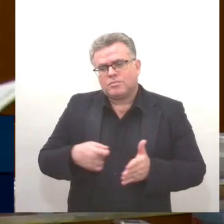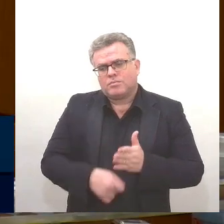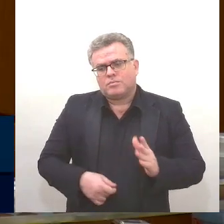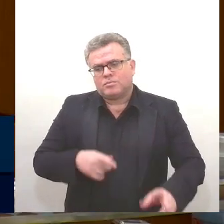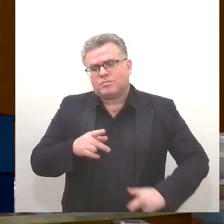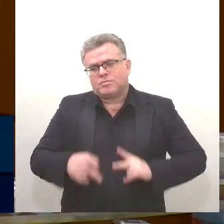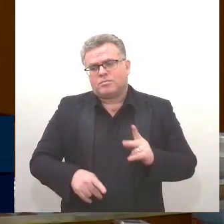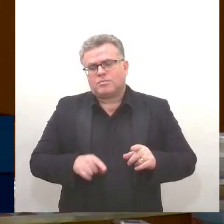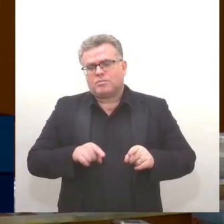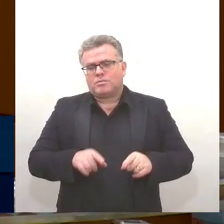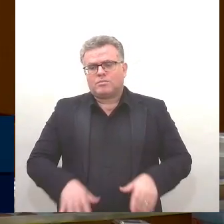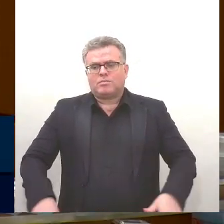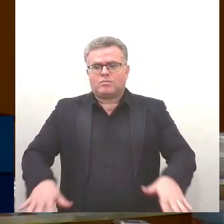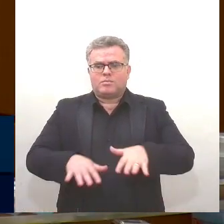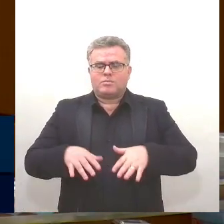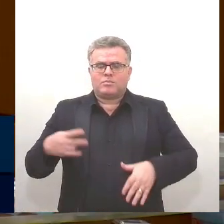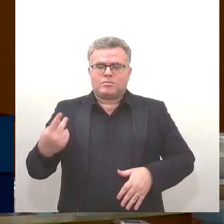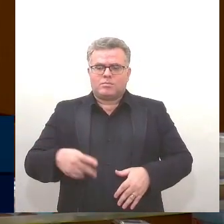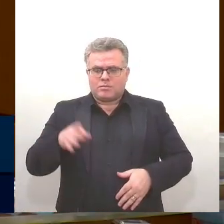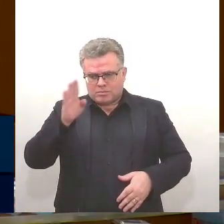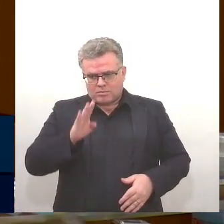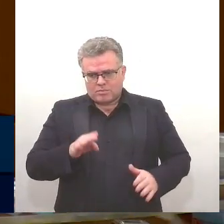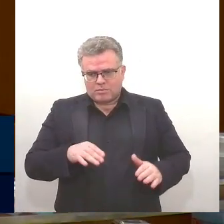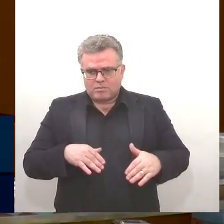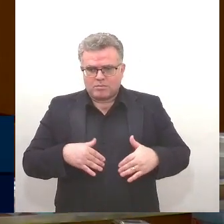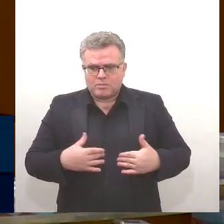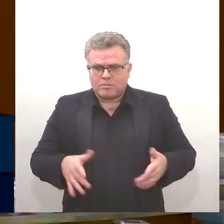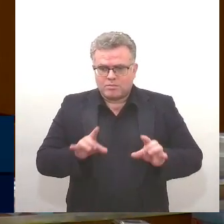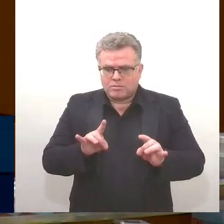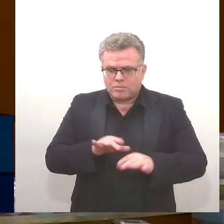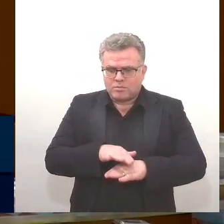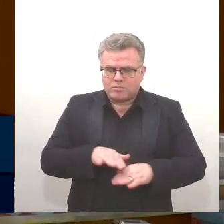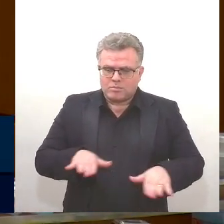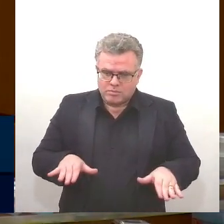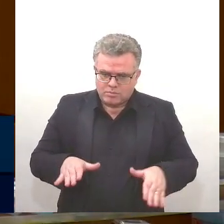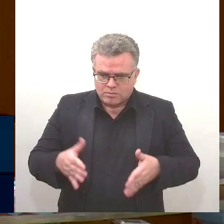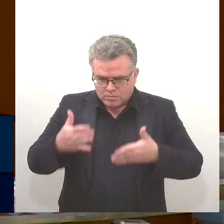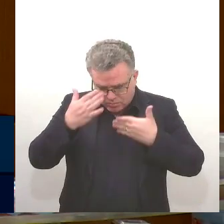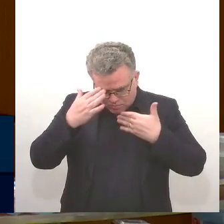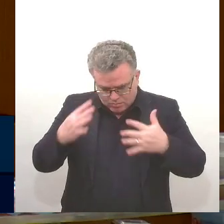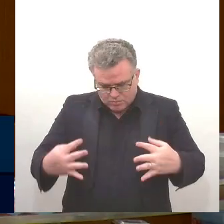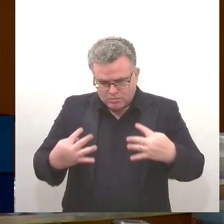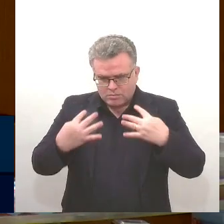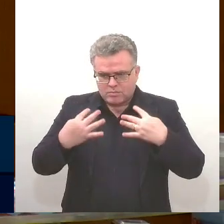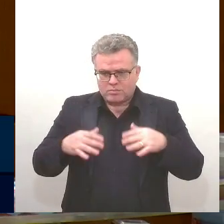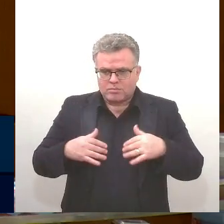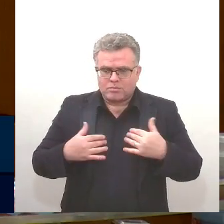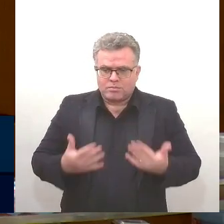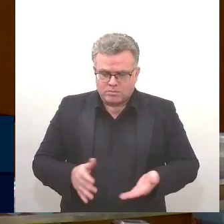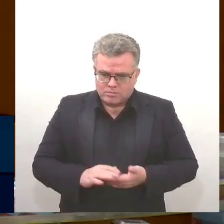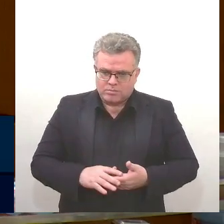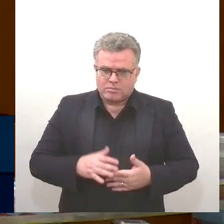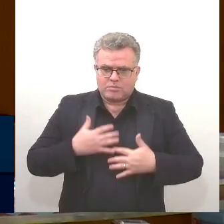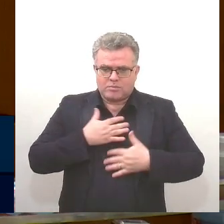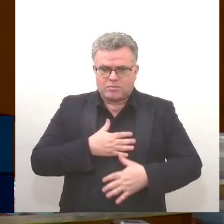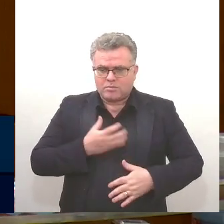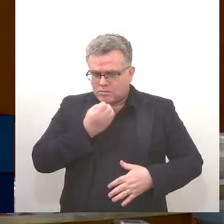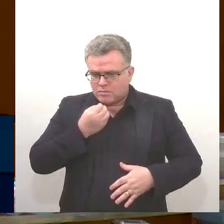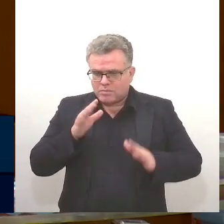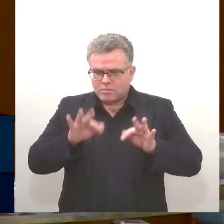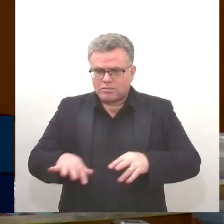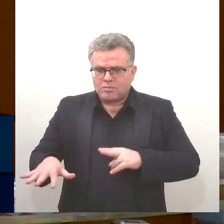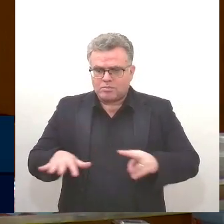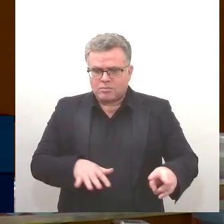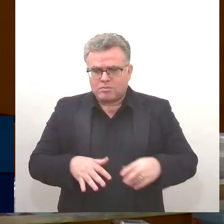no nosso país é isso Senor Presidente muito obrigada e desejar um bom final de semana e desejar que